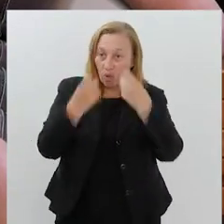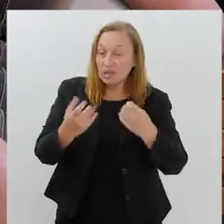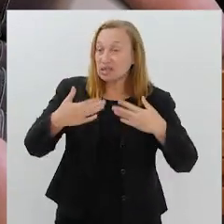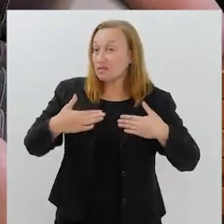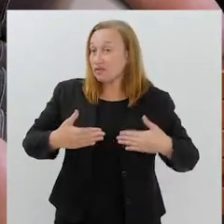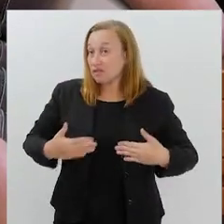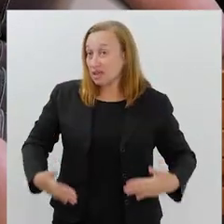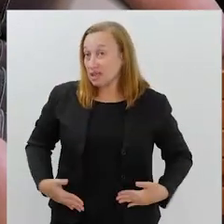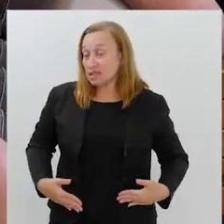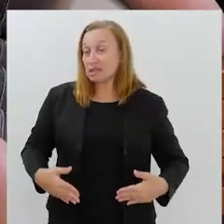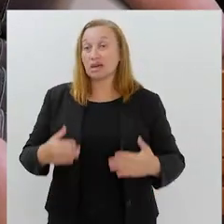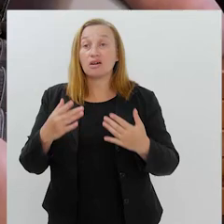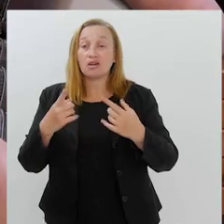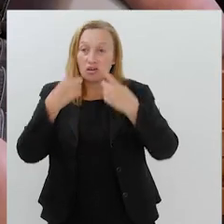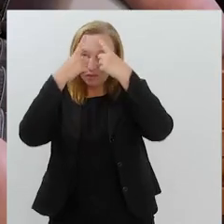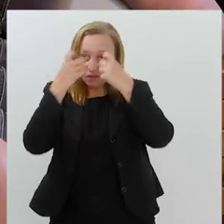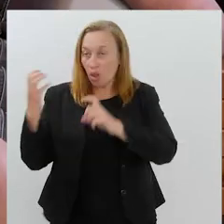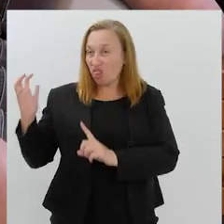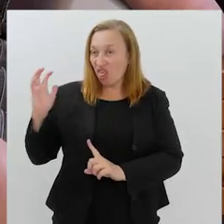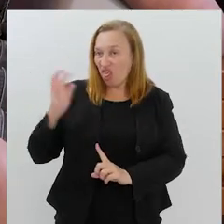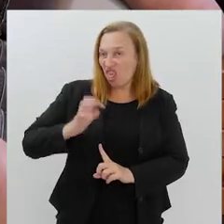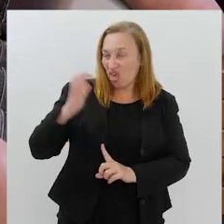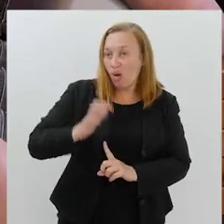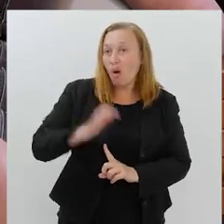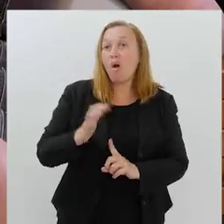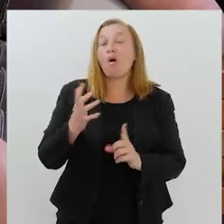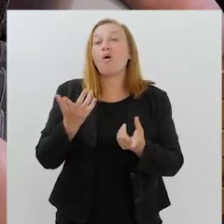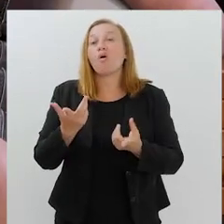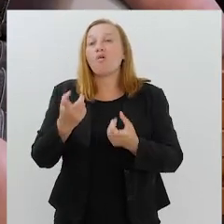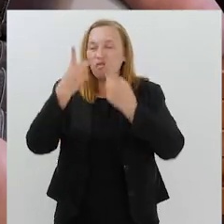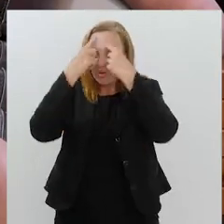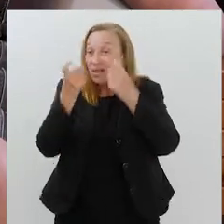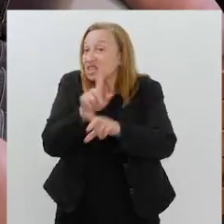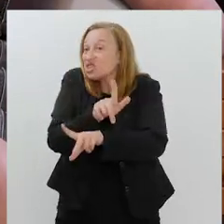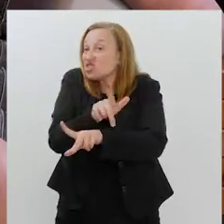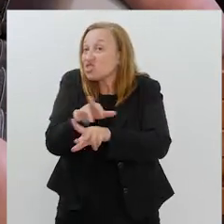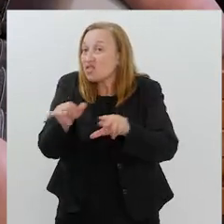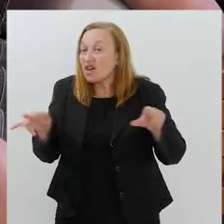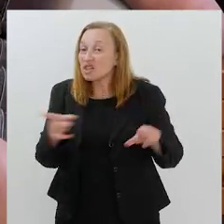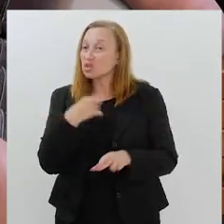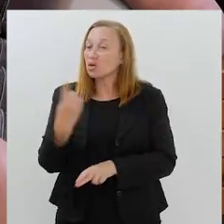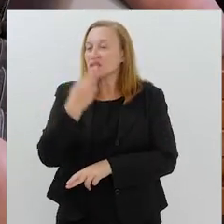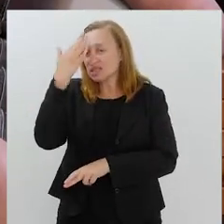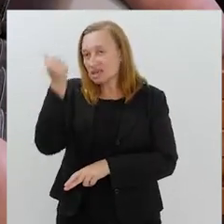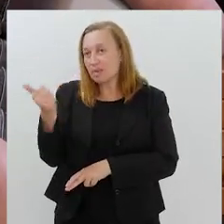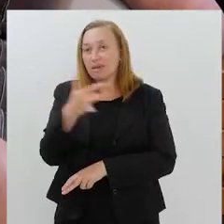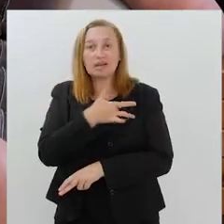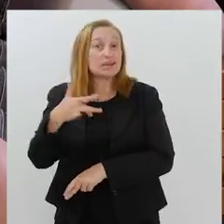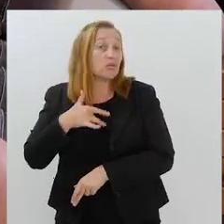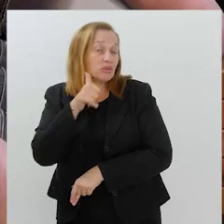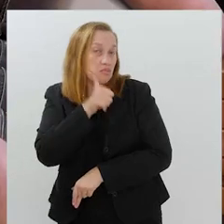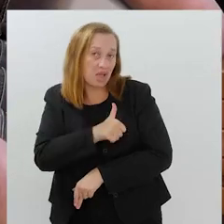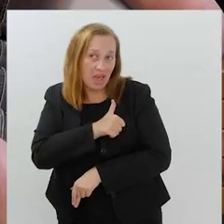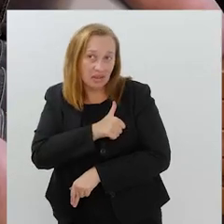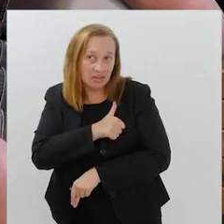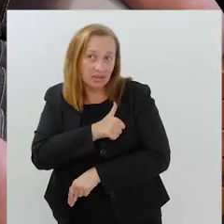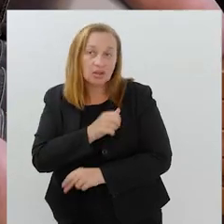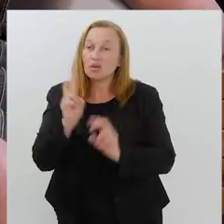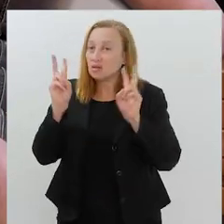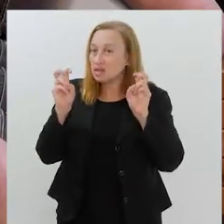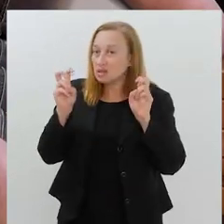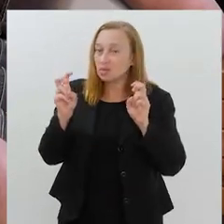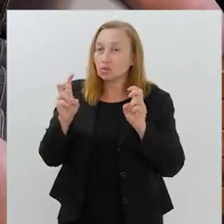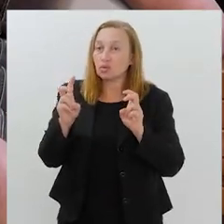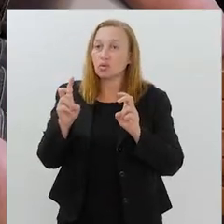física violência moral somos nós que sabemos Quais são as especificidades da diversidade no que se refere à saúde da mulher